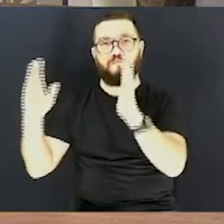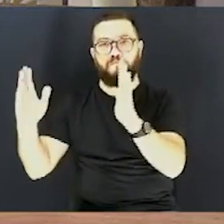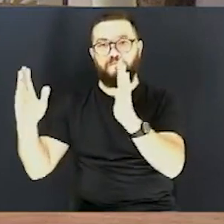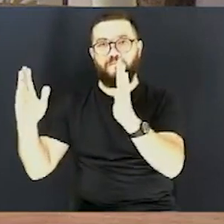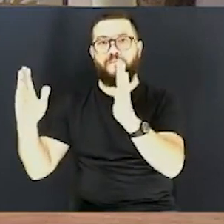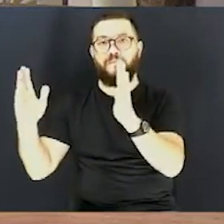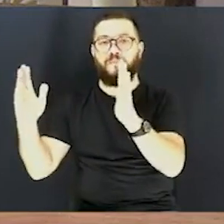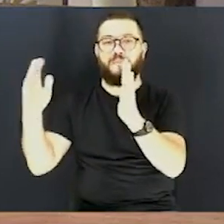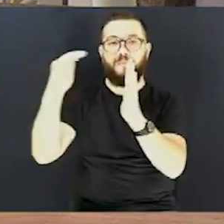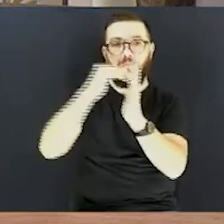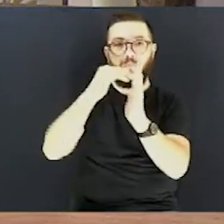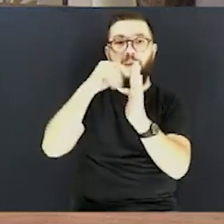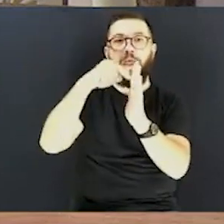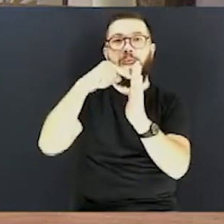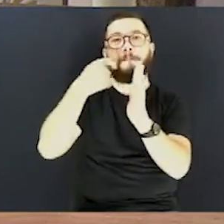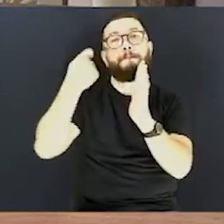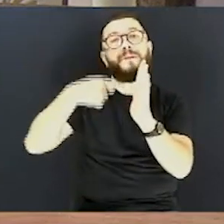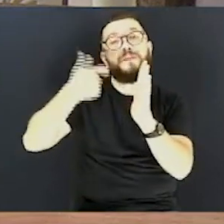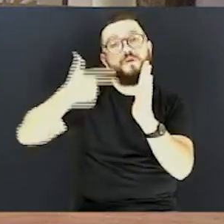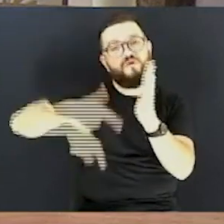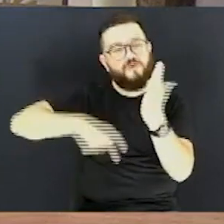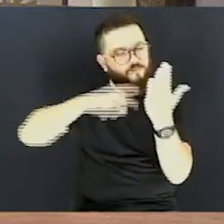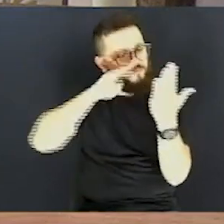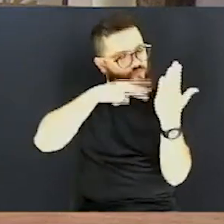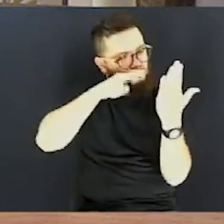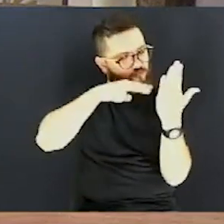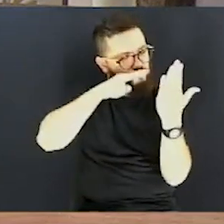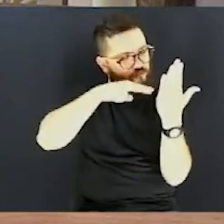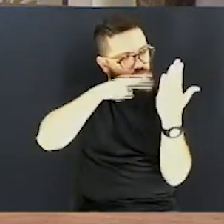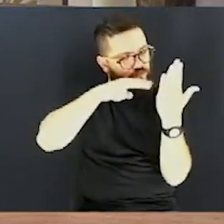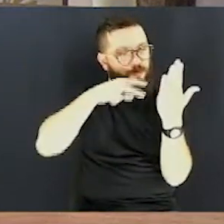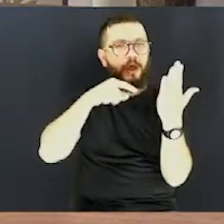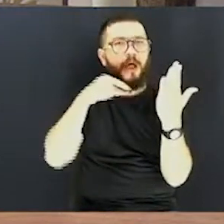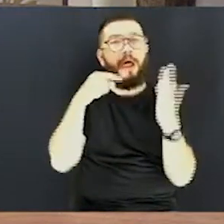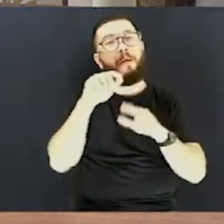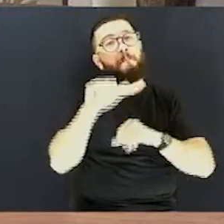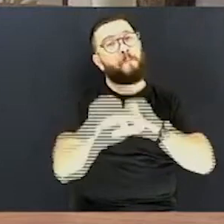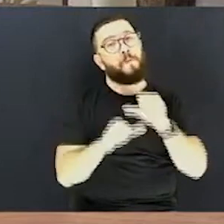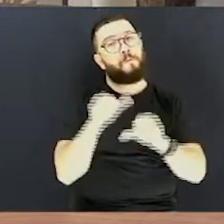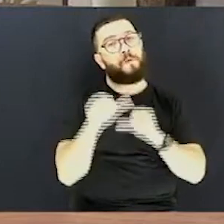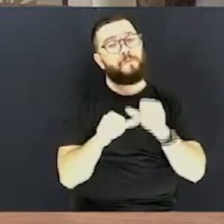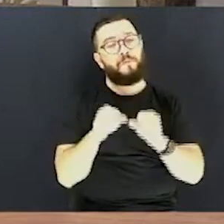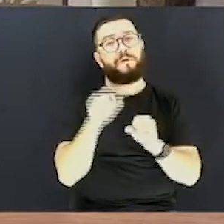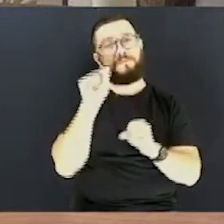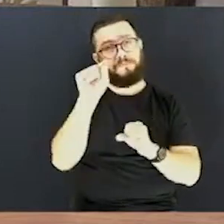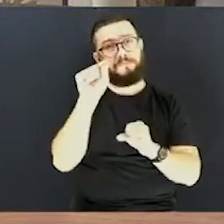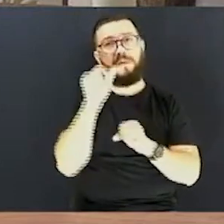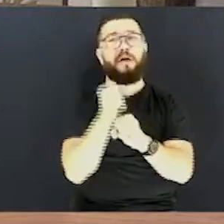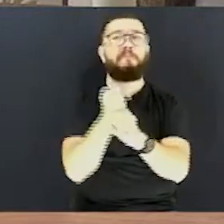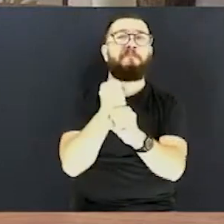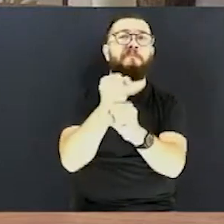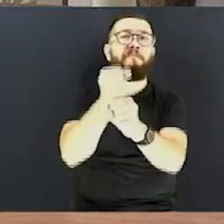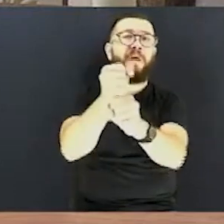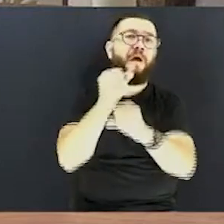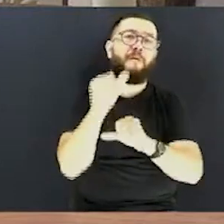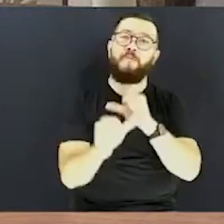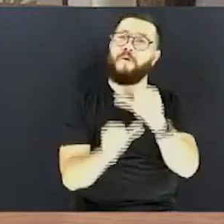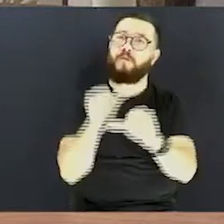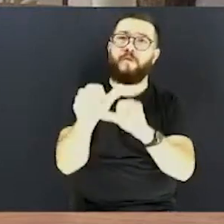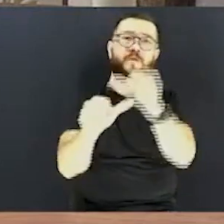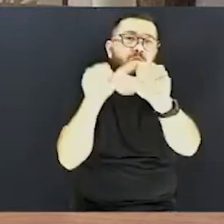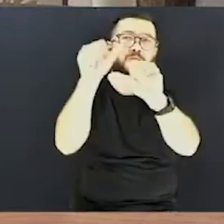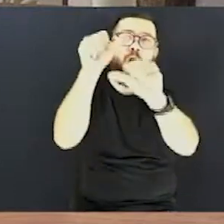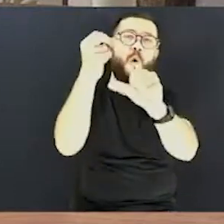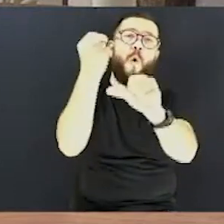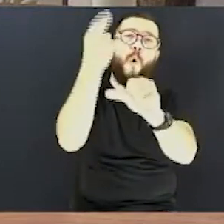Porque, lógico, as coisas mudam. De tempos em tempos, você pode ter uma evolução ou uma involução. E aí essas metas